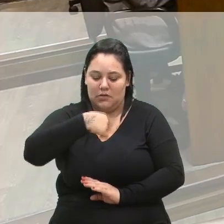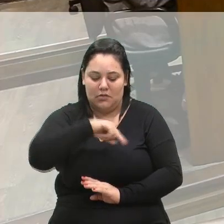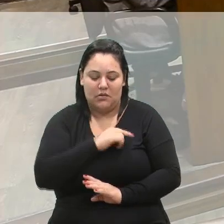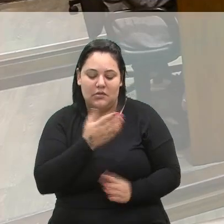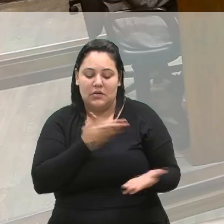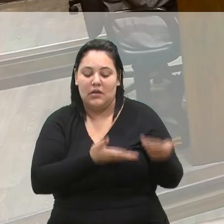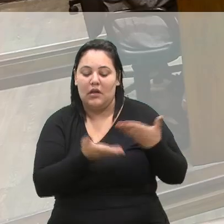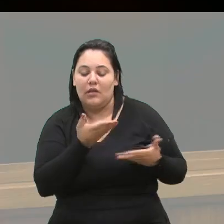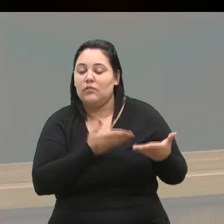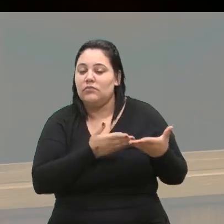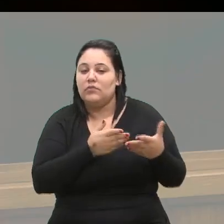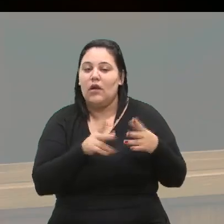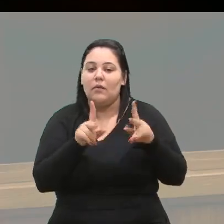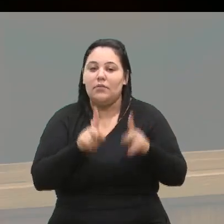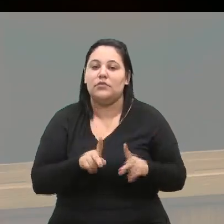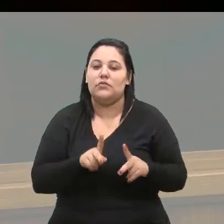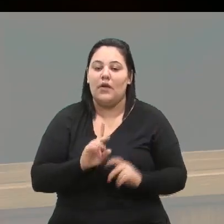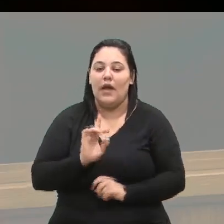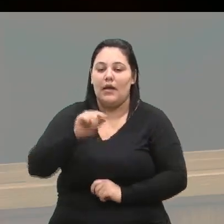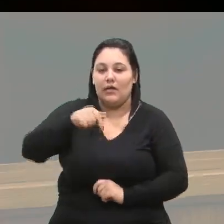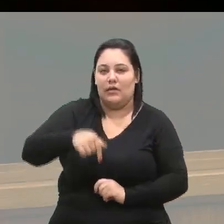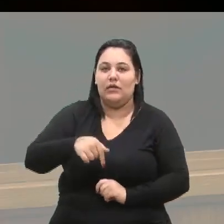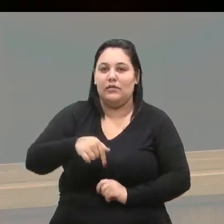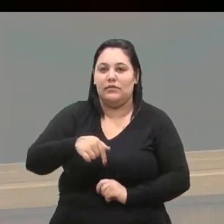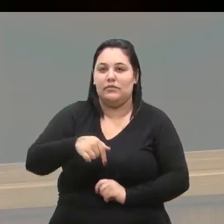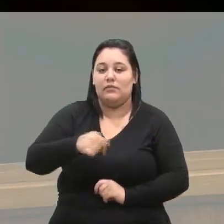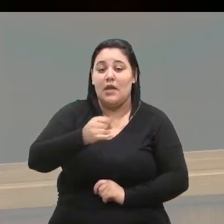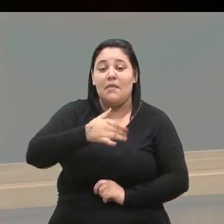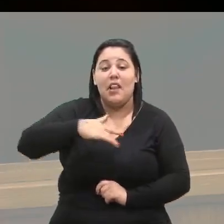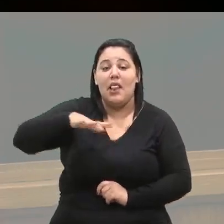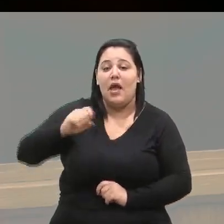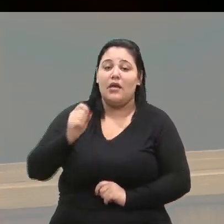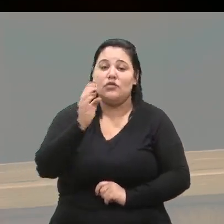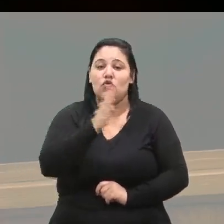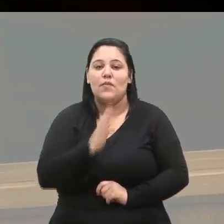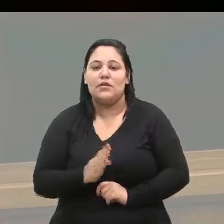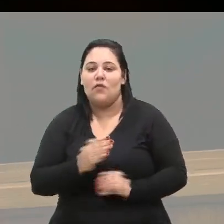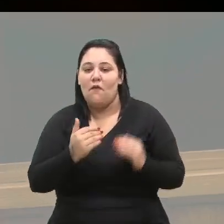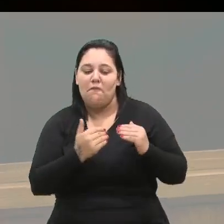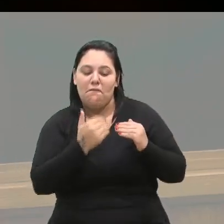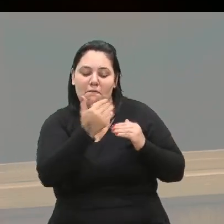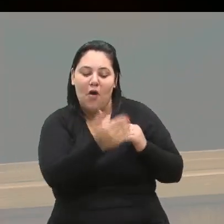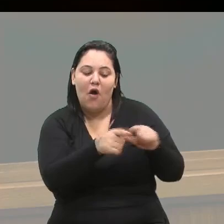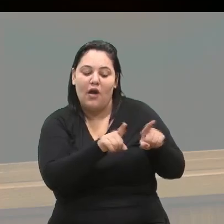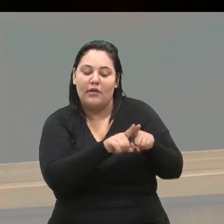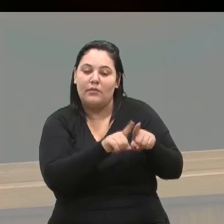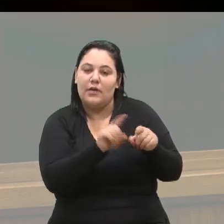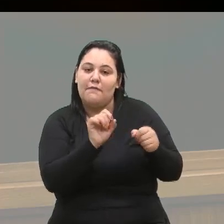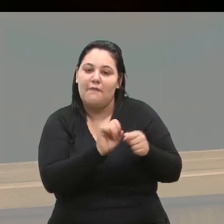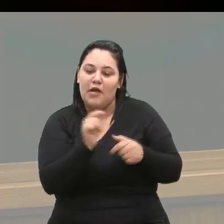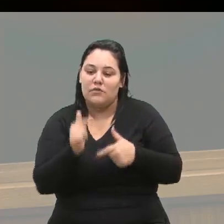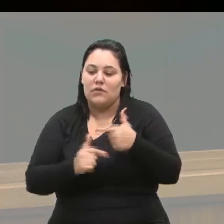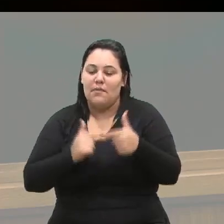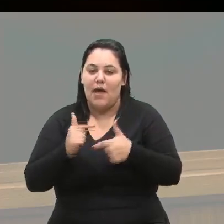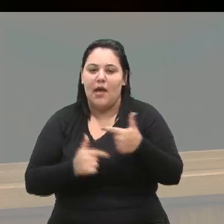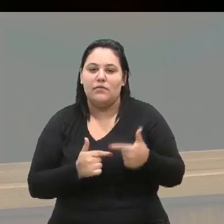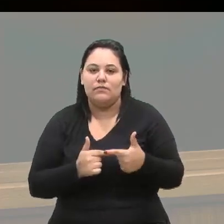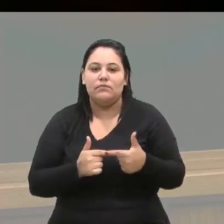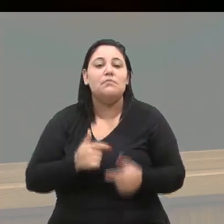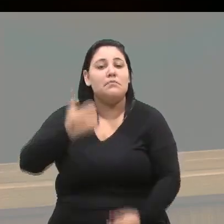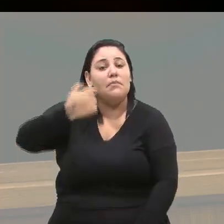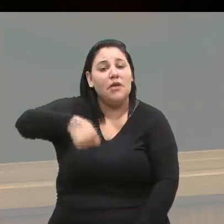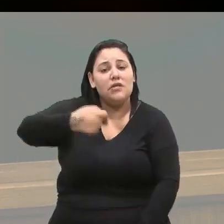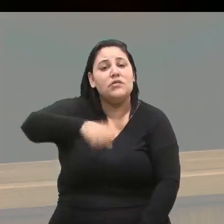pessoas que estão aqui, mais milhares no Brasil afora, que fazem esse trabalho como trabalhador, é necessário,